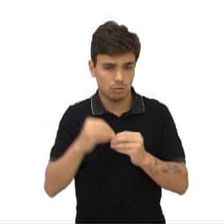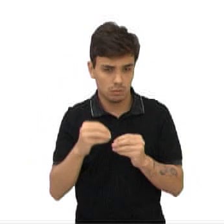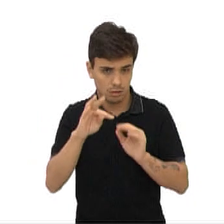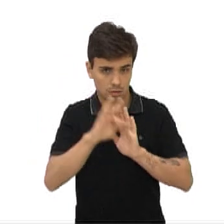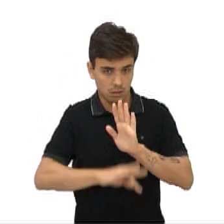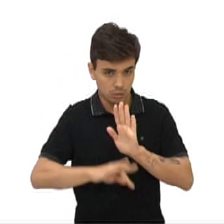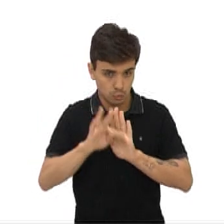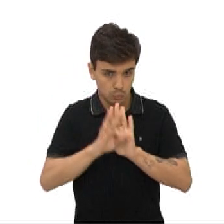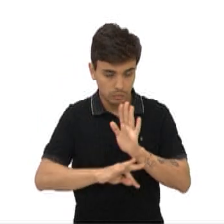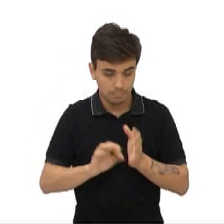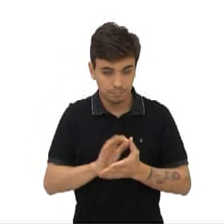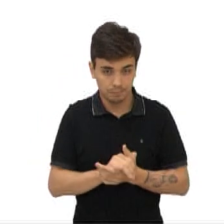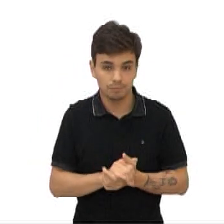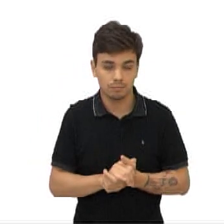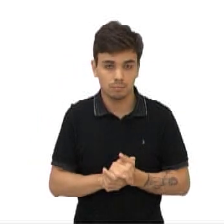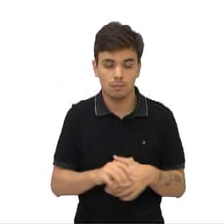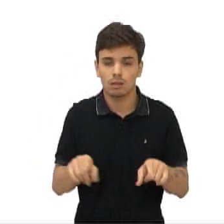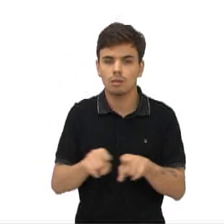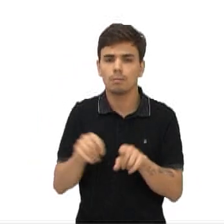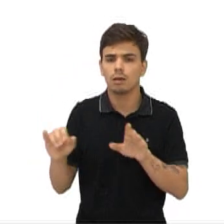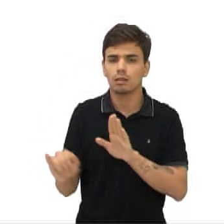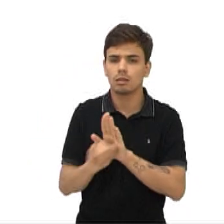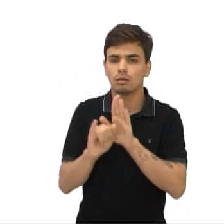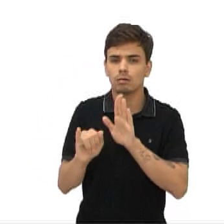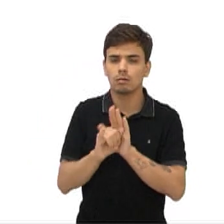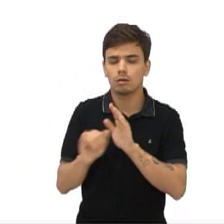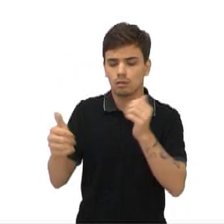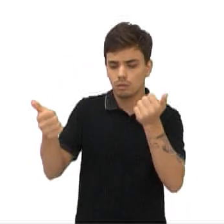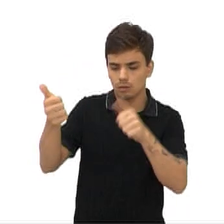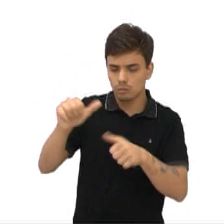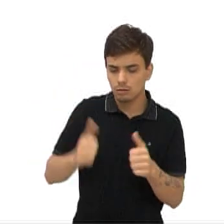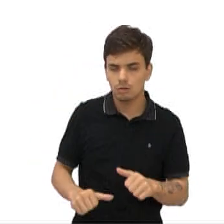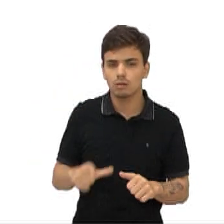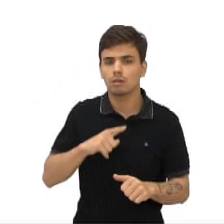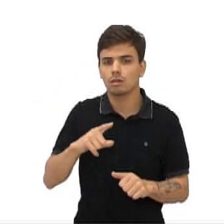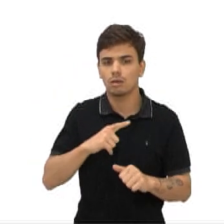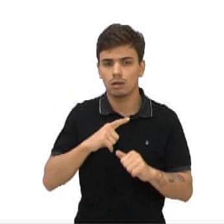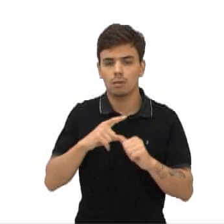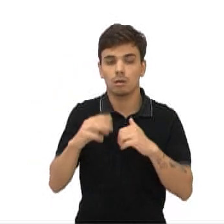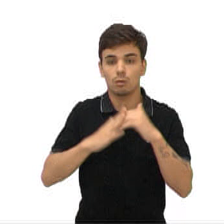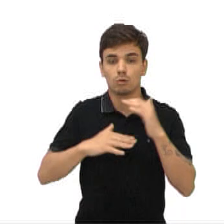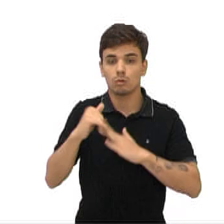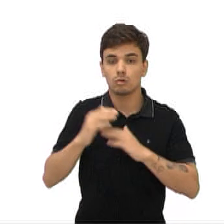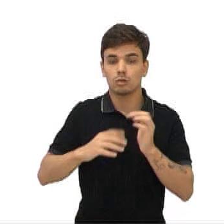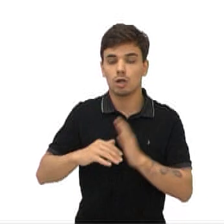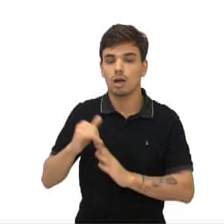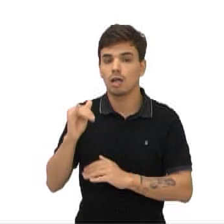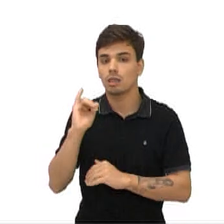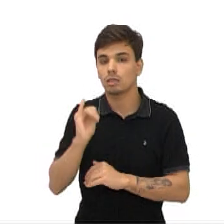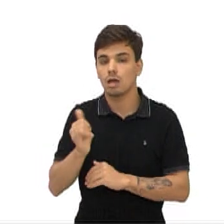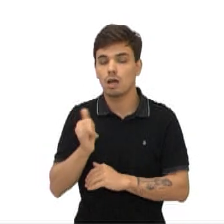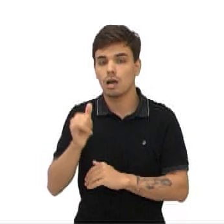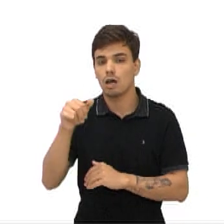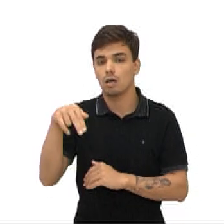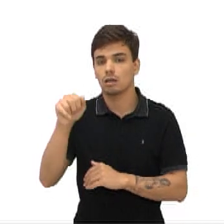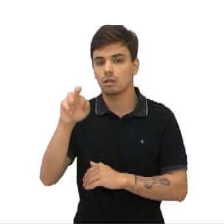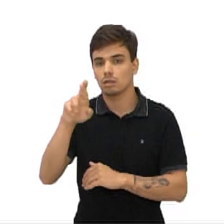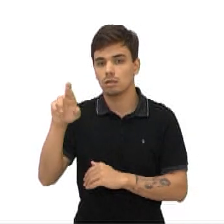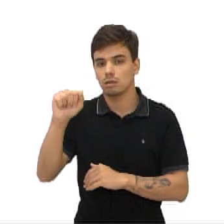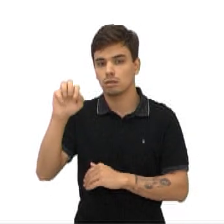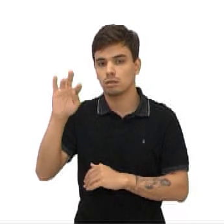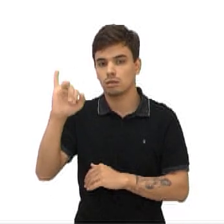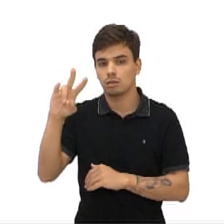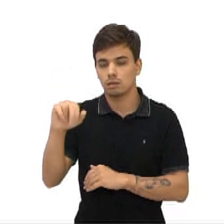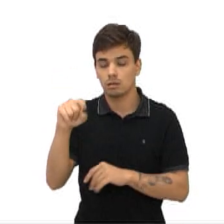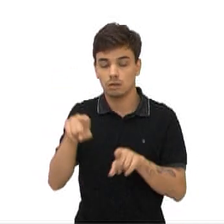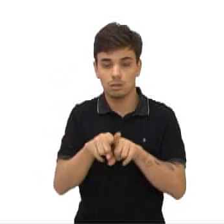um texto, vamos identificar os elementos que constroem a narrativa, vamos localizar as